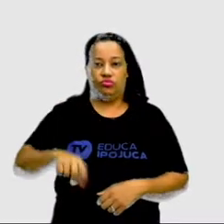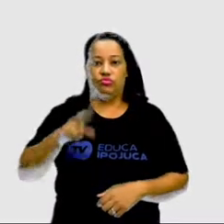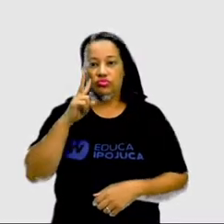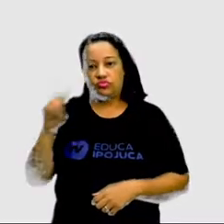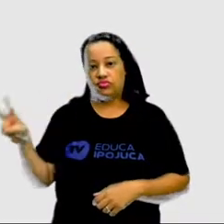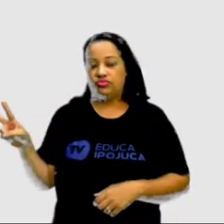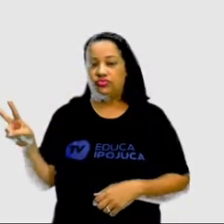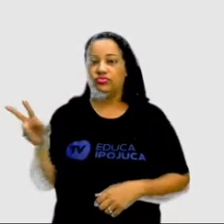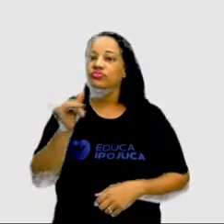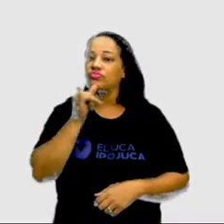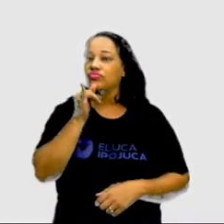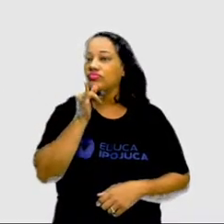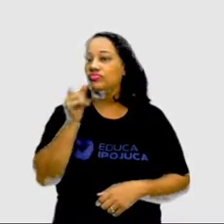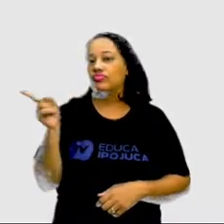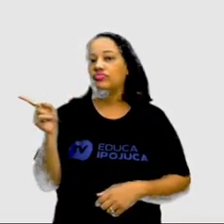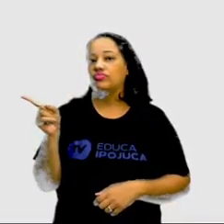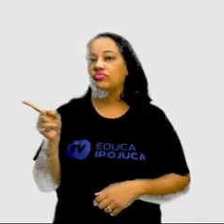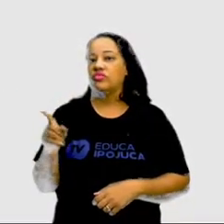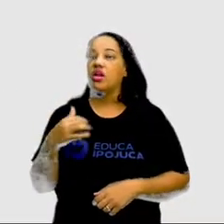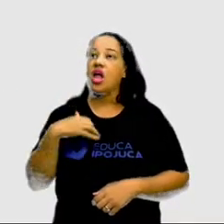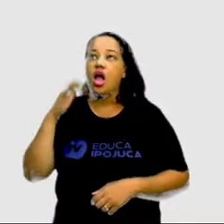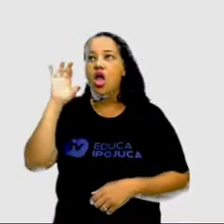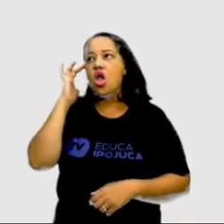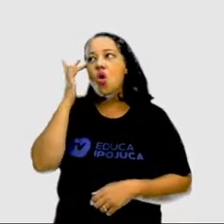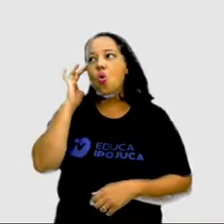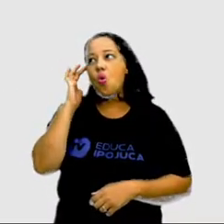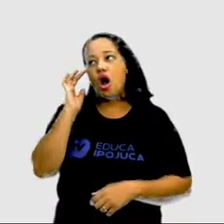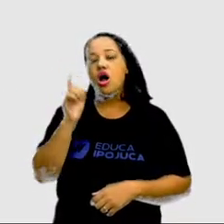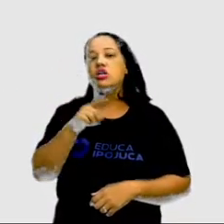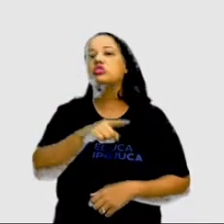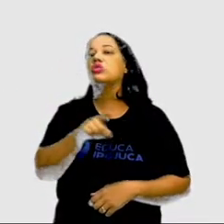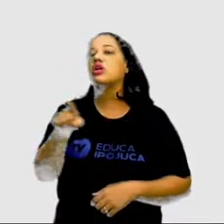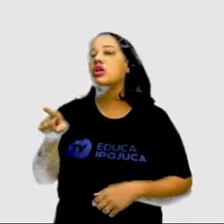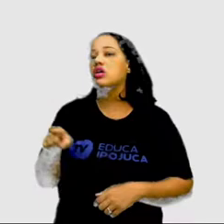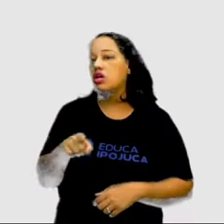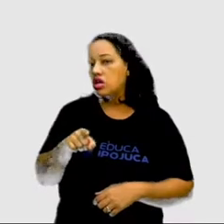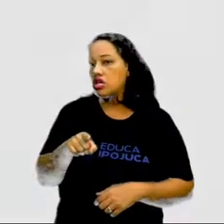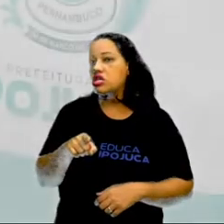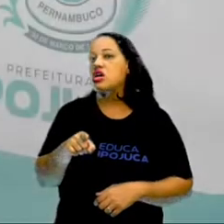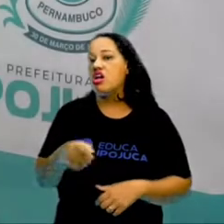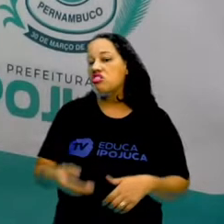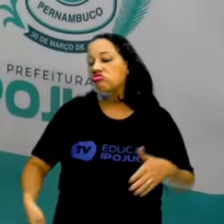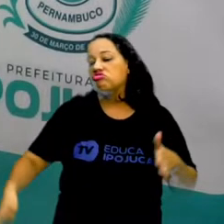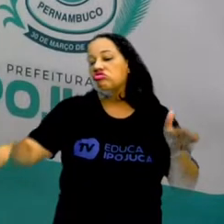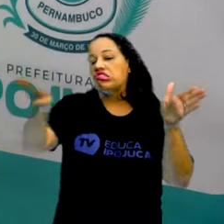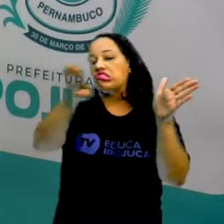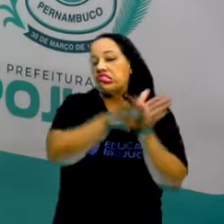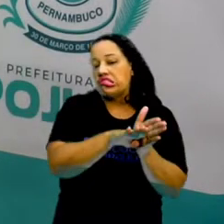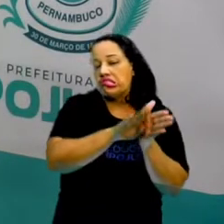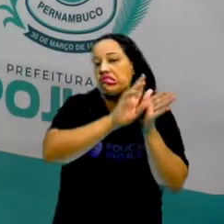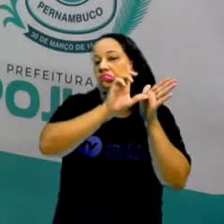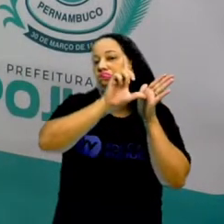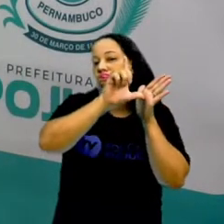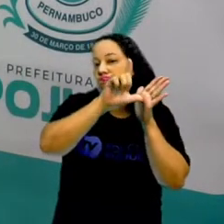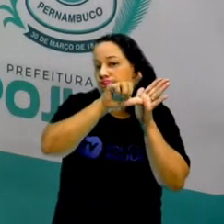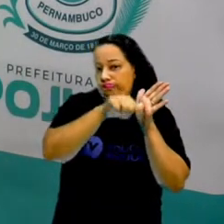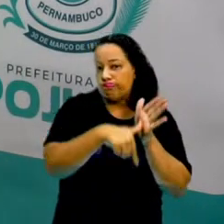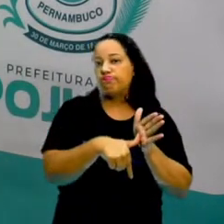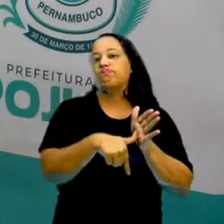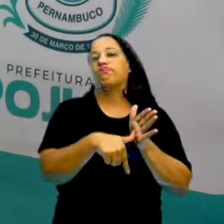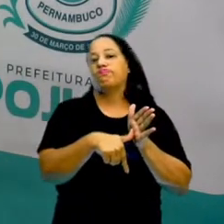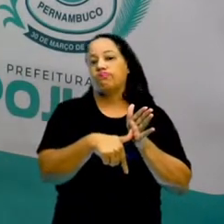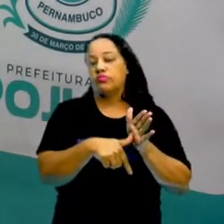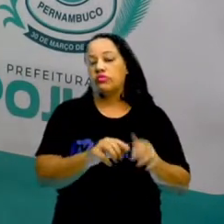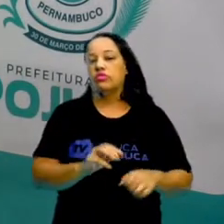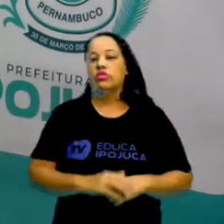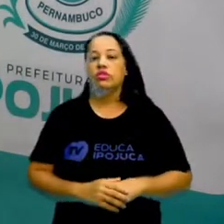will arrive late. Eu acho que eles chegarão atrasados. Tranquilo até aí? Então